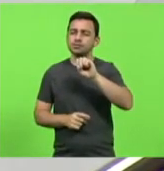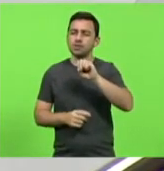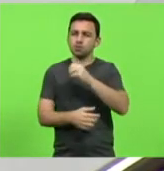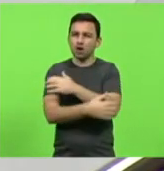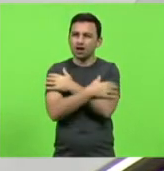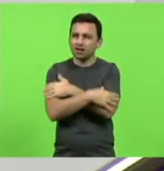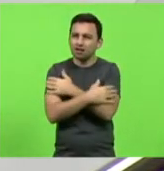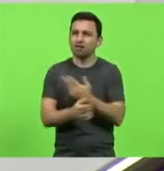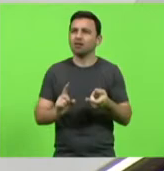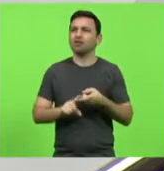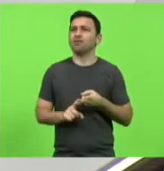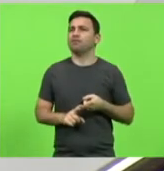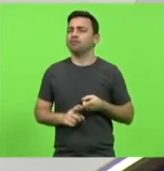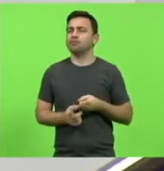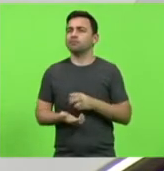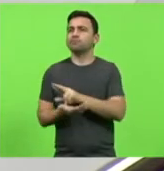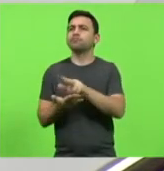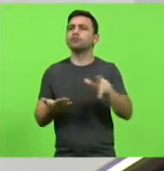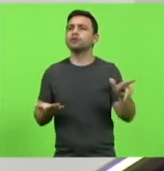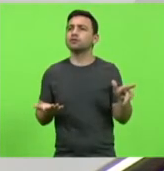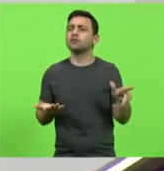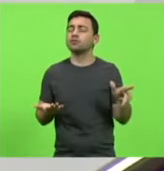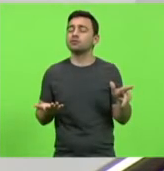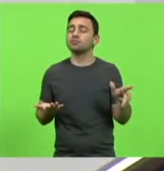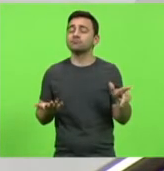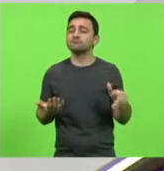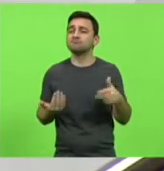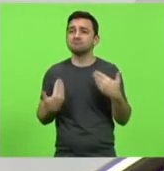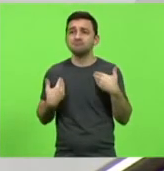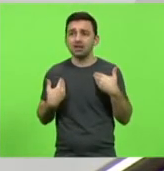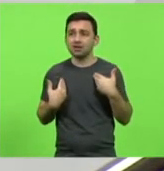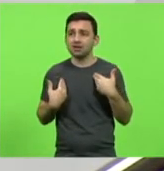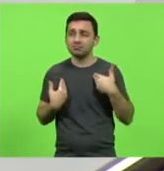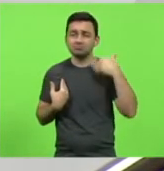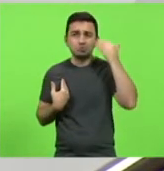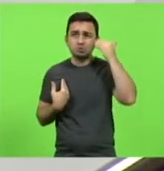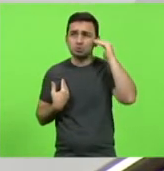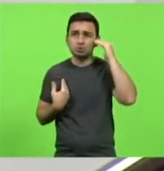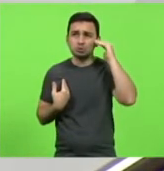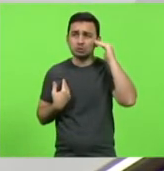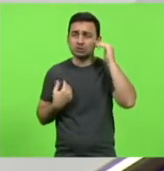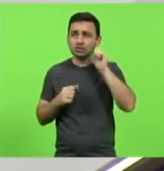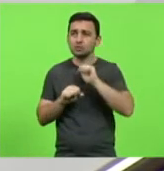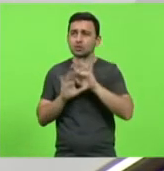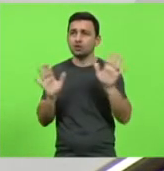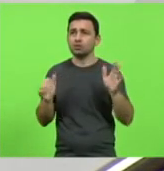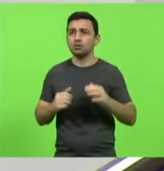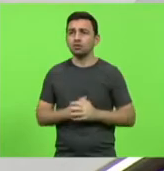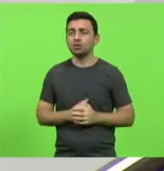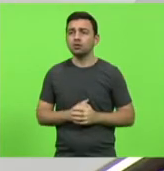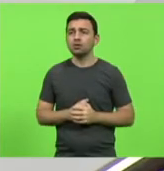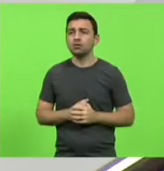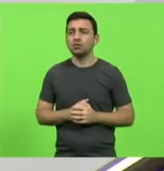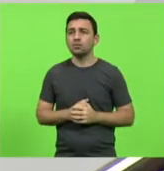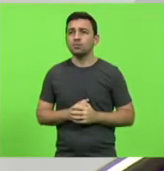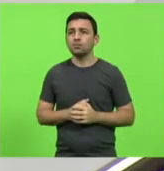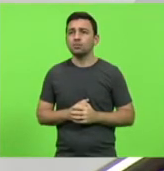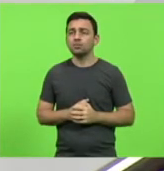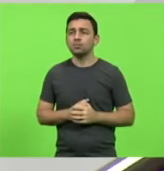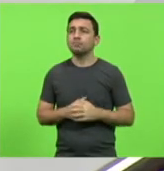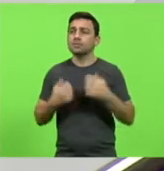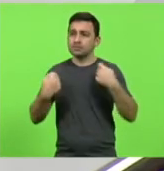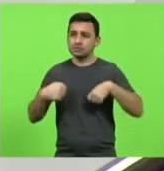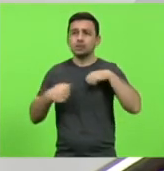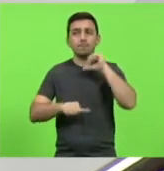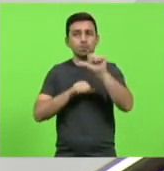Lages? É isso que nós não conseguimos, eu não consigo me conformar com isso. Então, nós precisamos que mude o